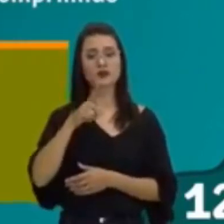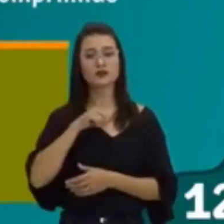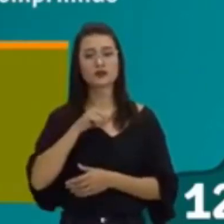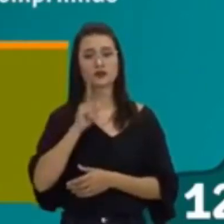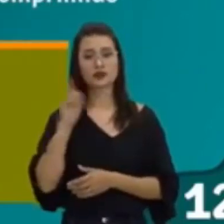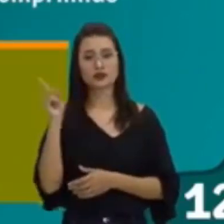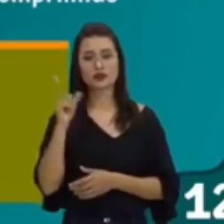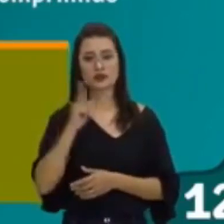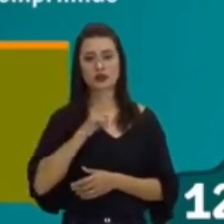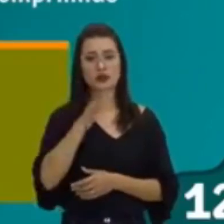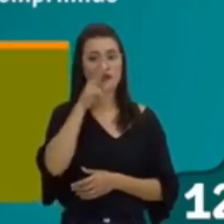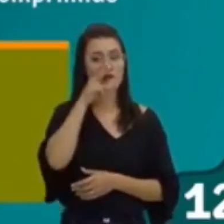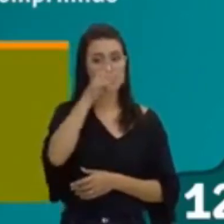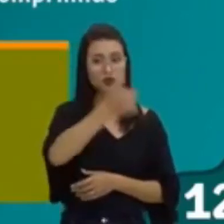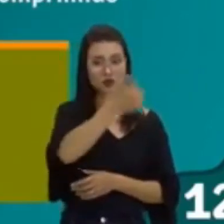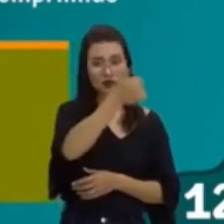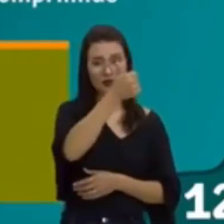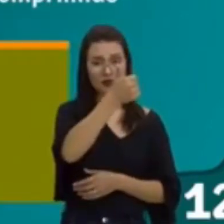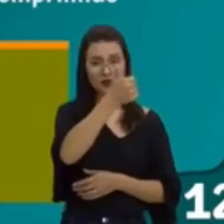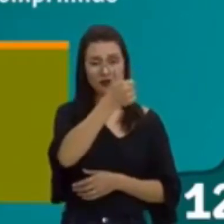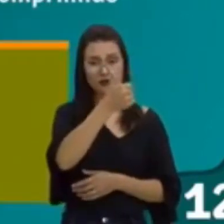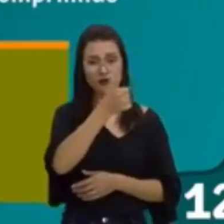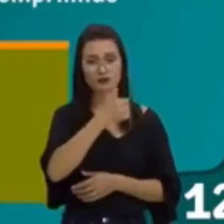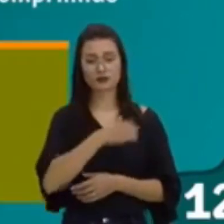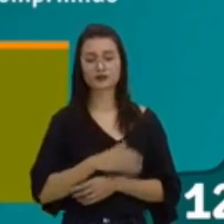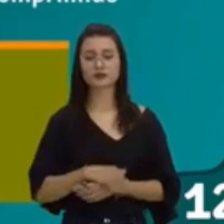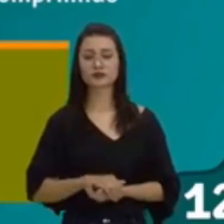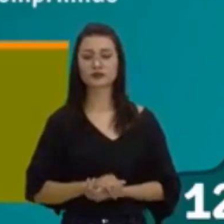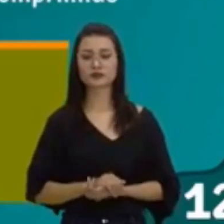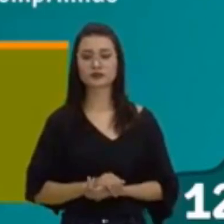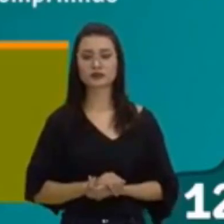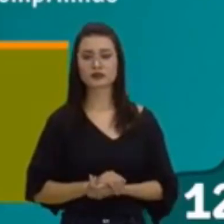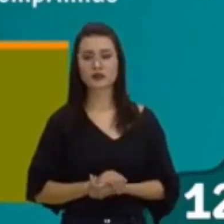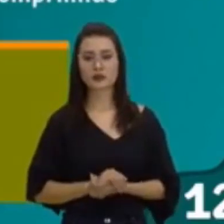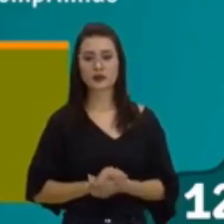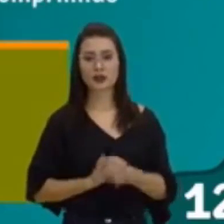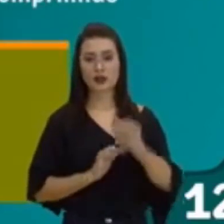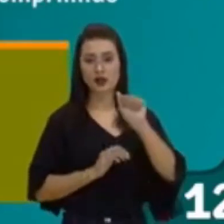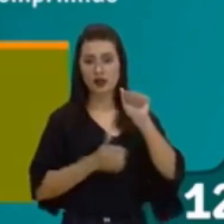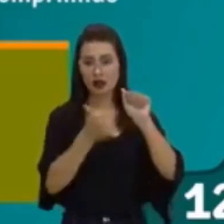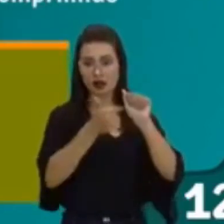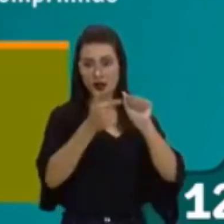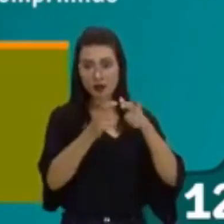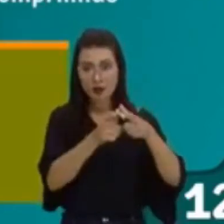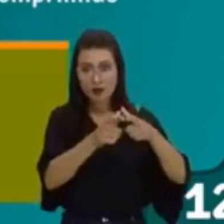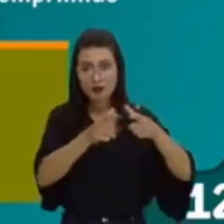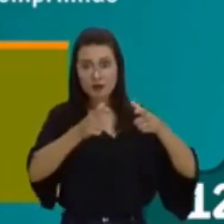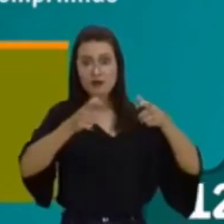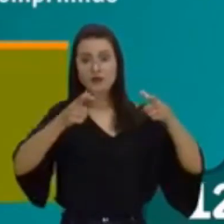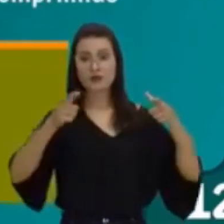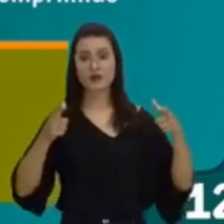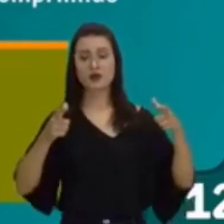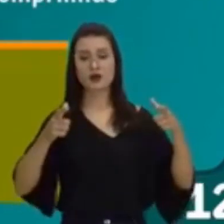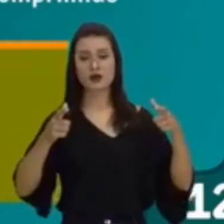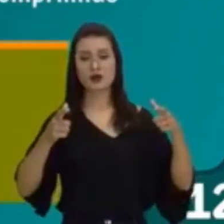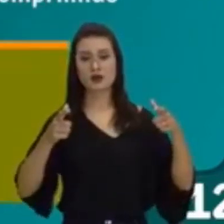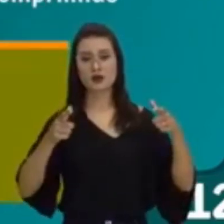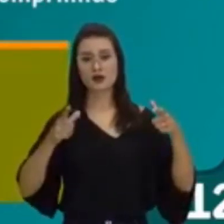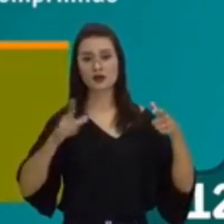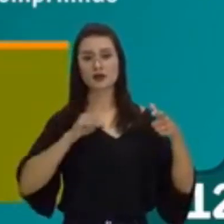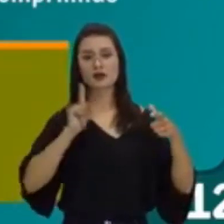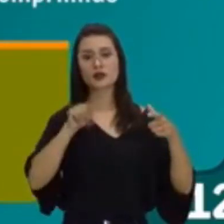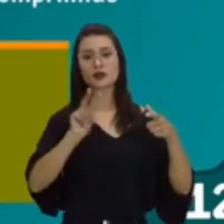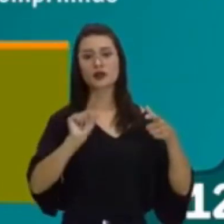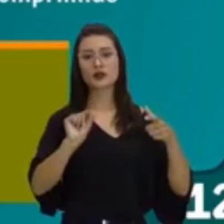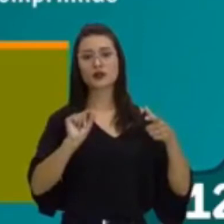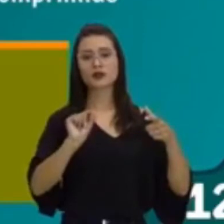essa força 1 nós queremos encontrar. A área 1 é maior, ela é 50, no caso ela é